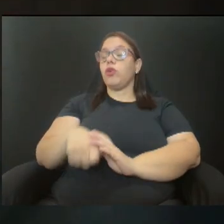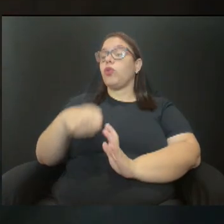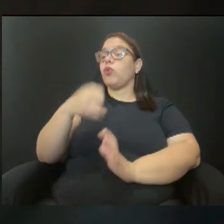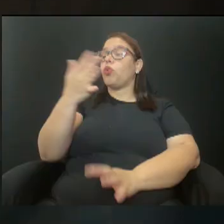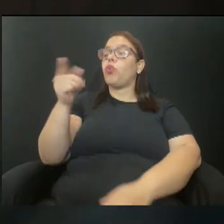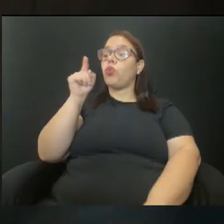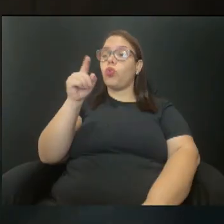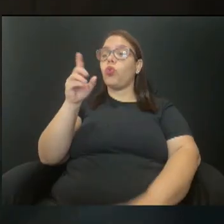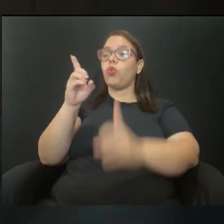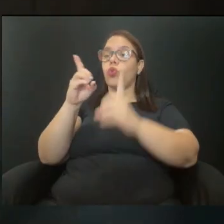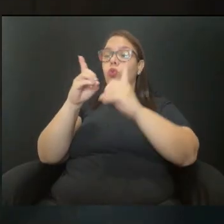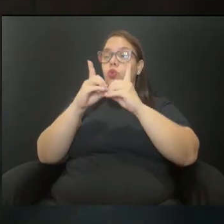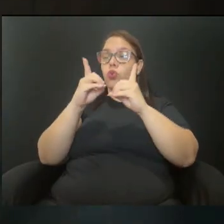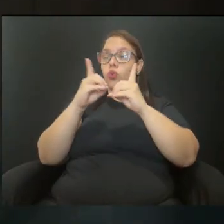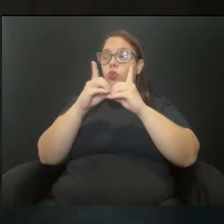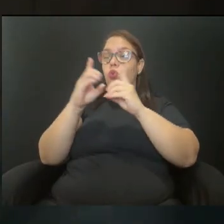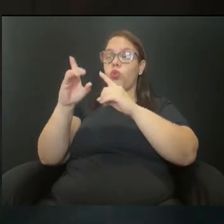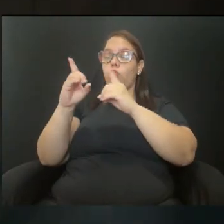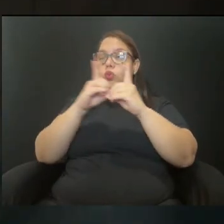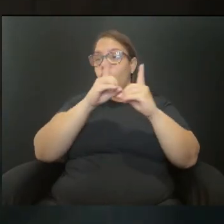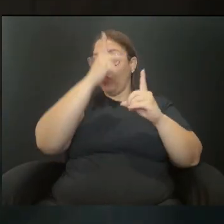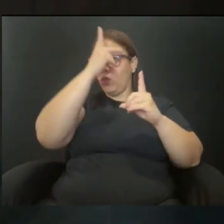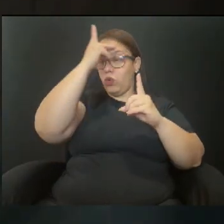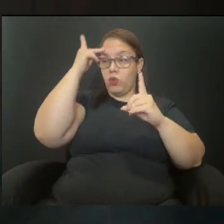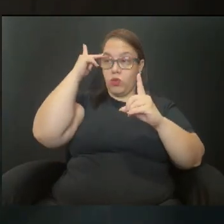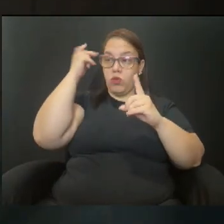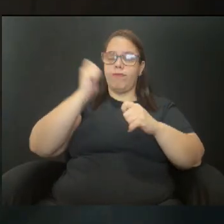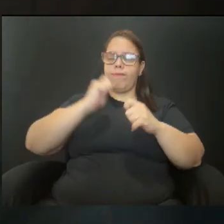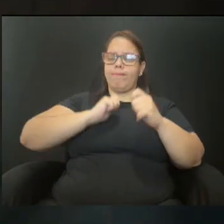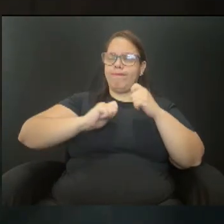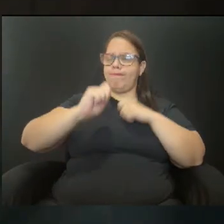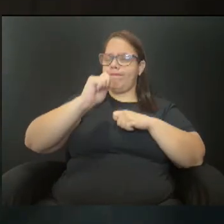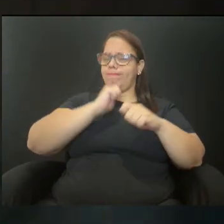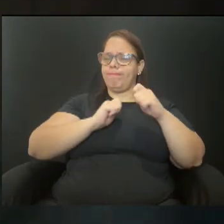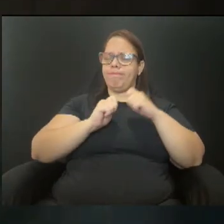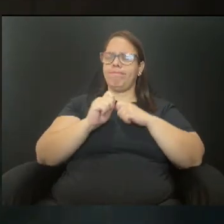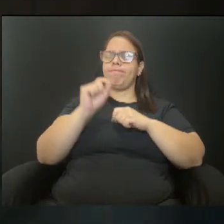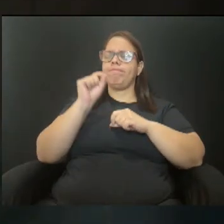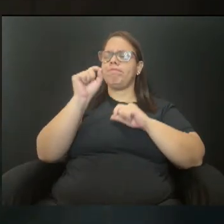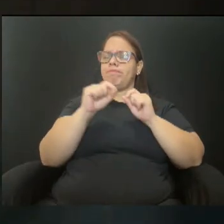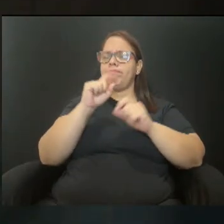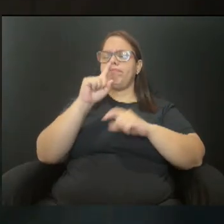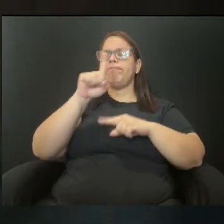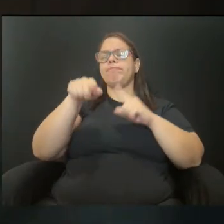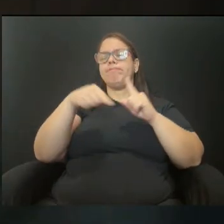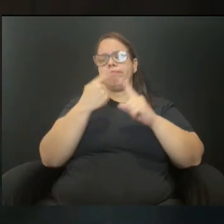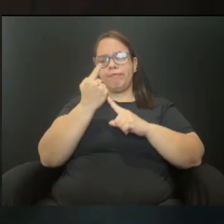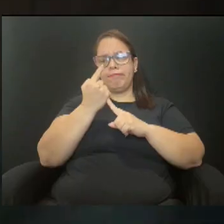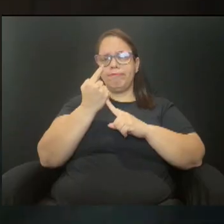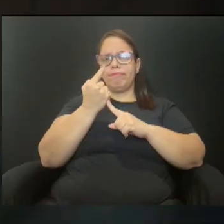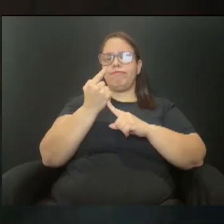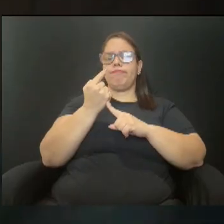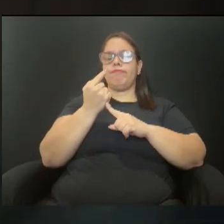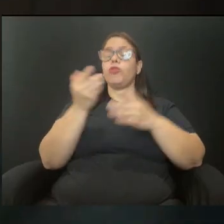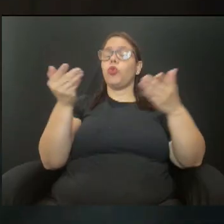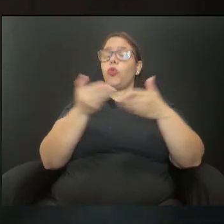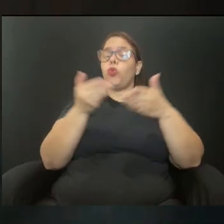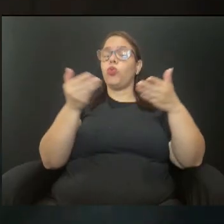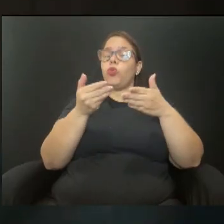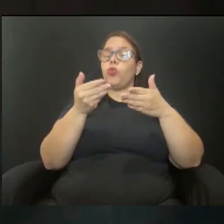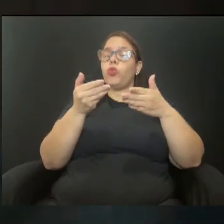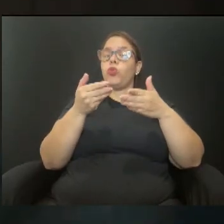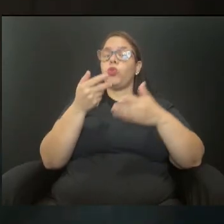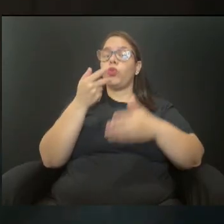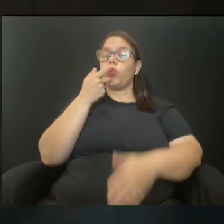você atende essas pessoas que têm esse anseio, essa questão do sucesso e tudo mais, hoje a gente dá para falar assim